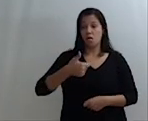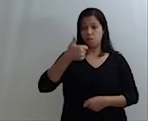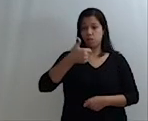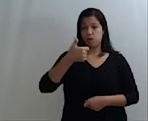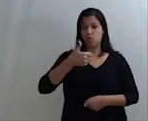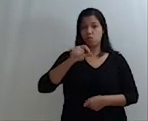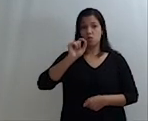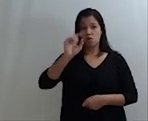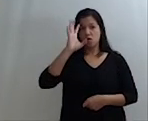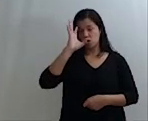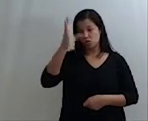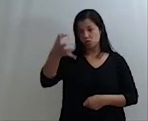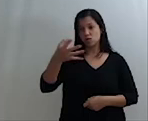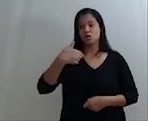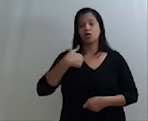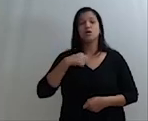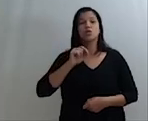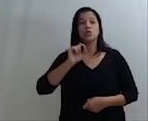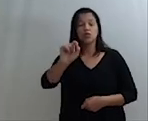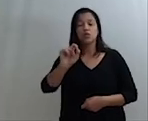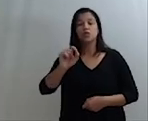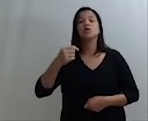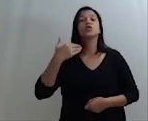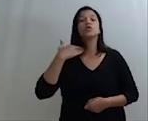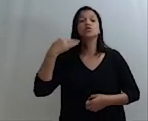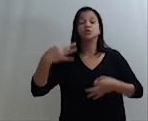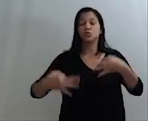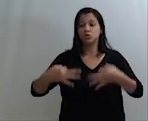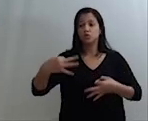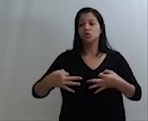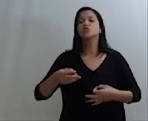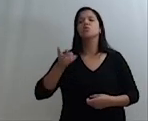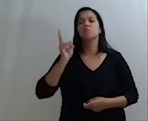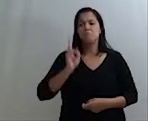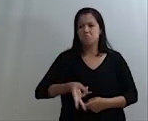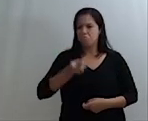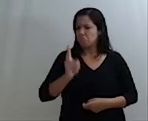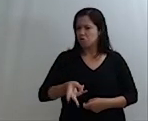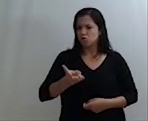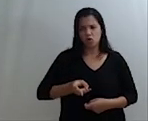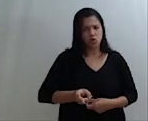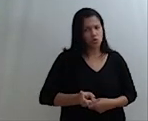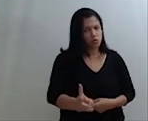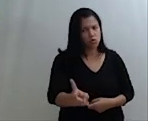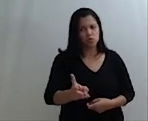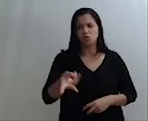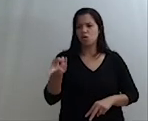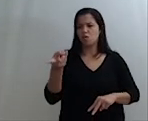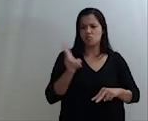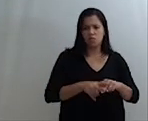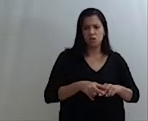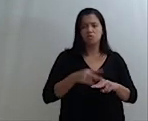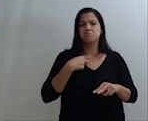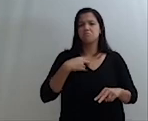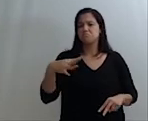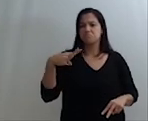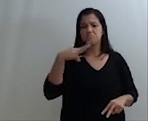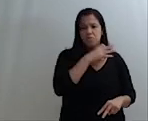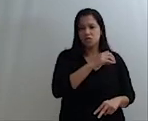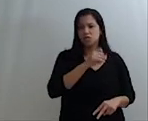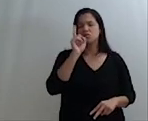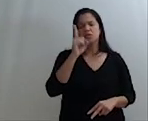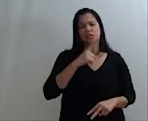a decisão do juizo de Magé que ratificou a manutenção da prisão preventiva no caso em exame verifica-se que há razões